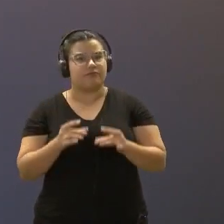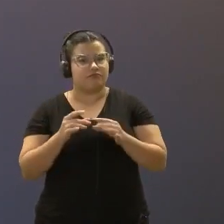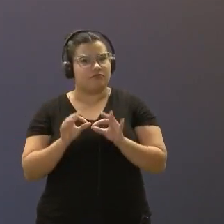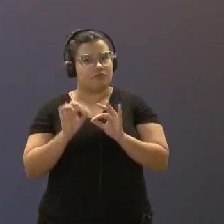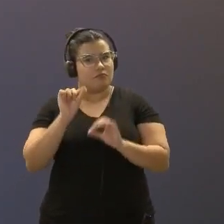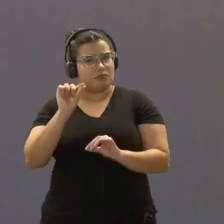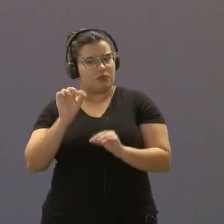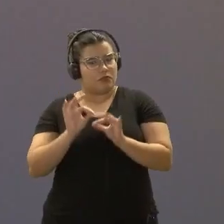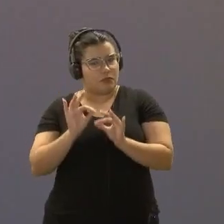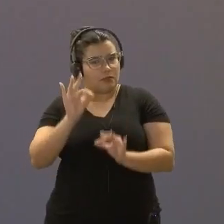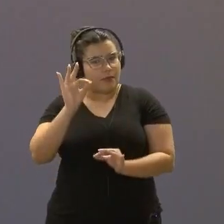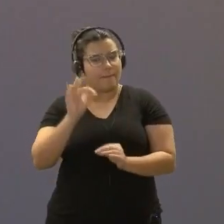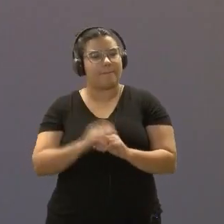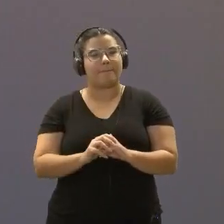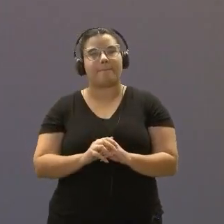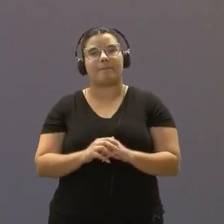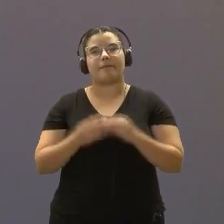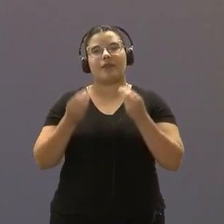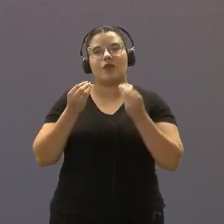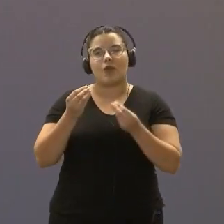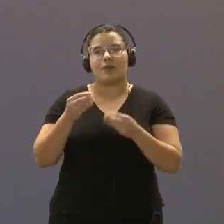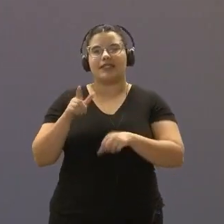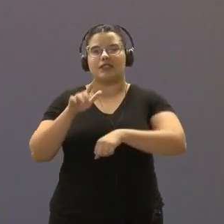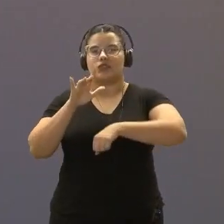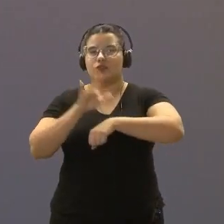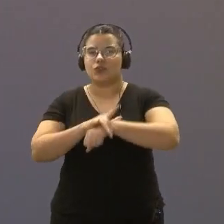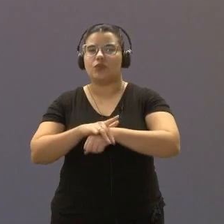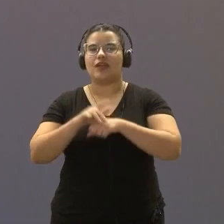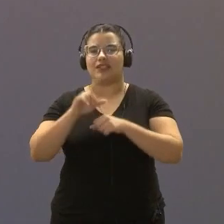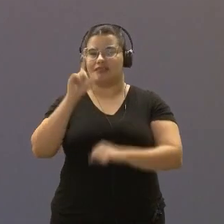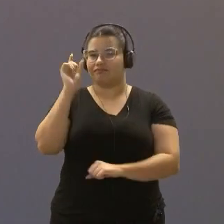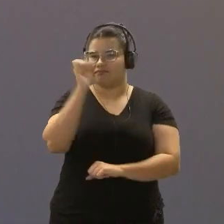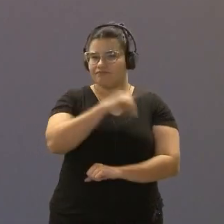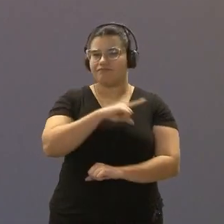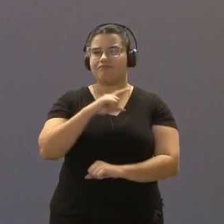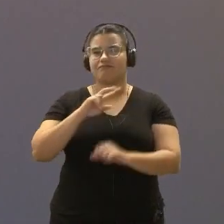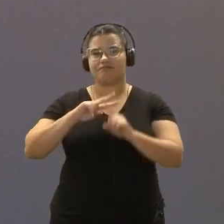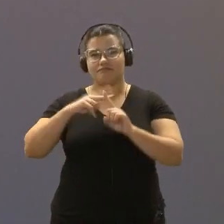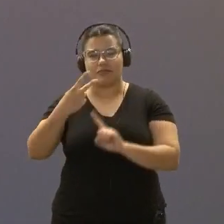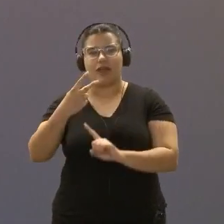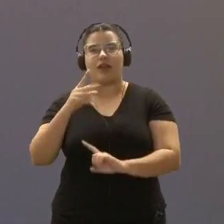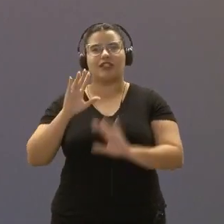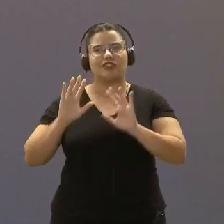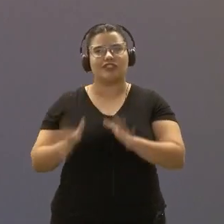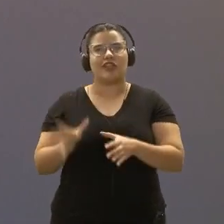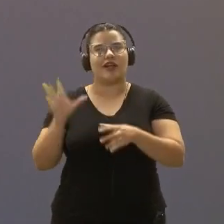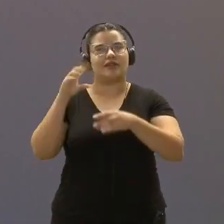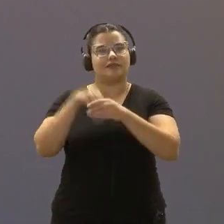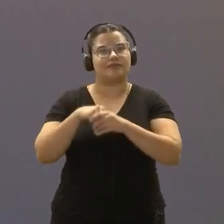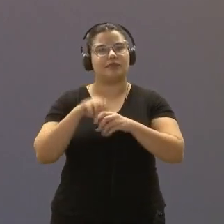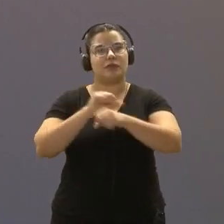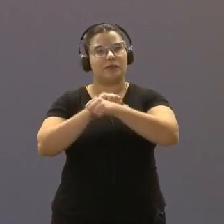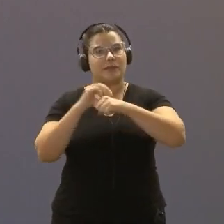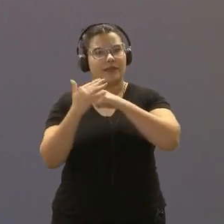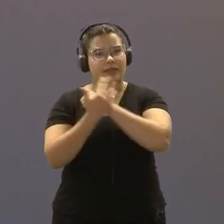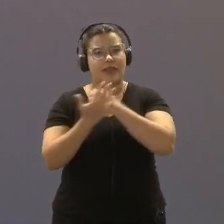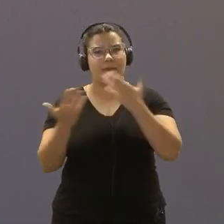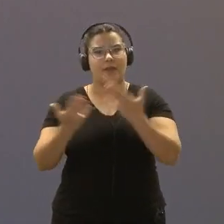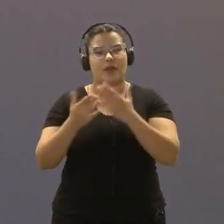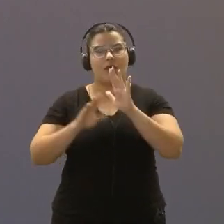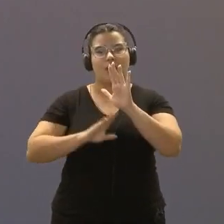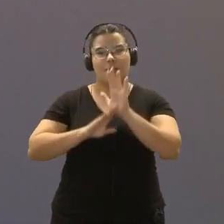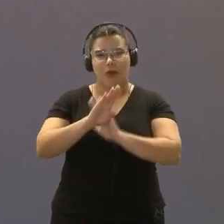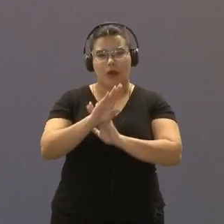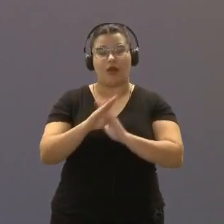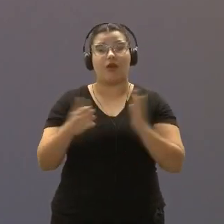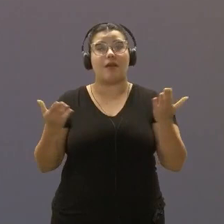né? Por que, a despeito da gravidade dessa doença metabólica, que já tem uma característica pandêmica e de caráter progressivo e insidioso,